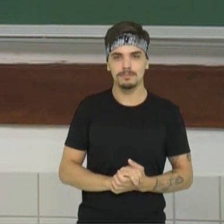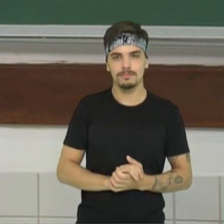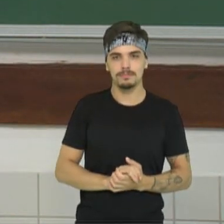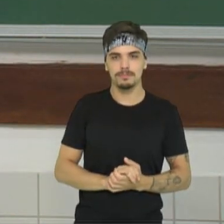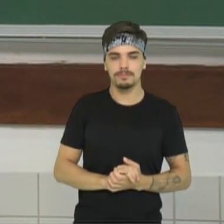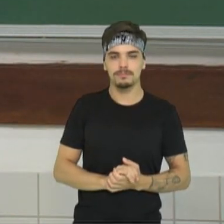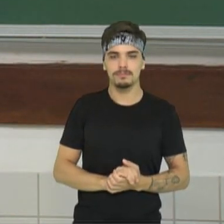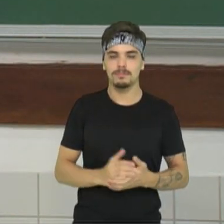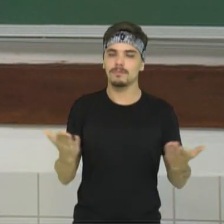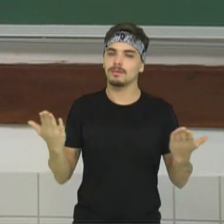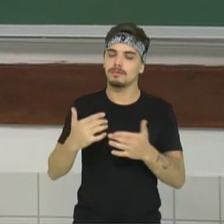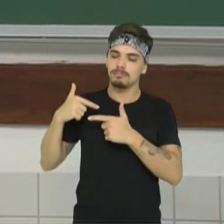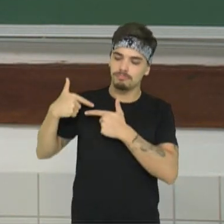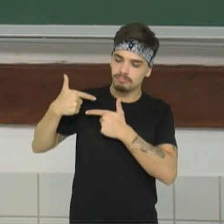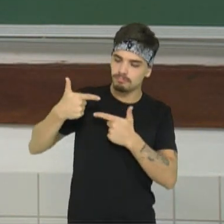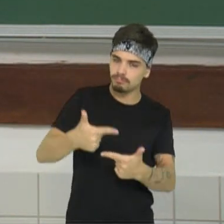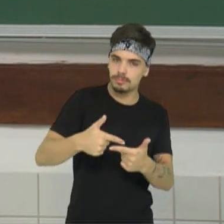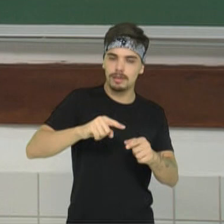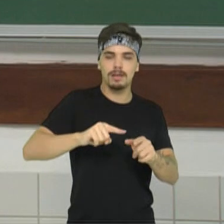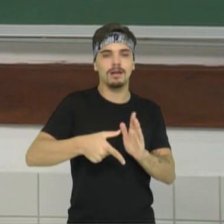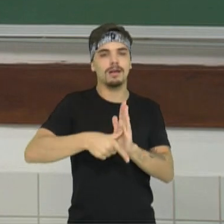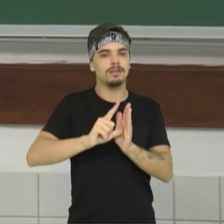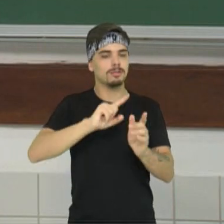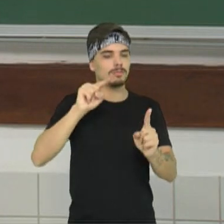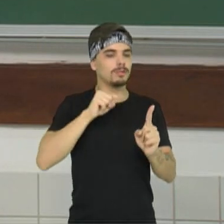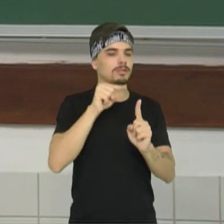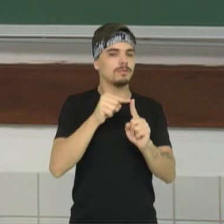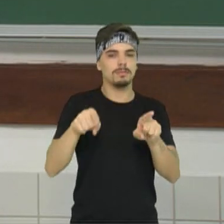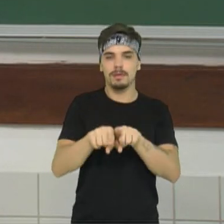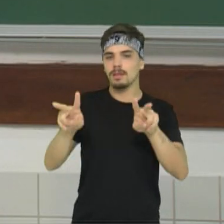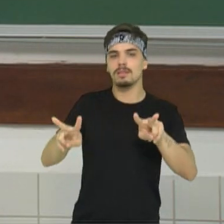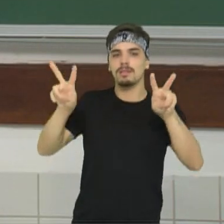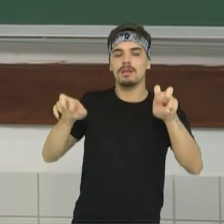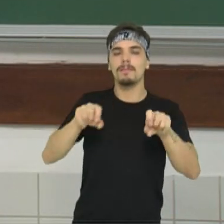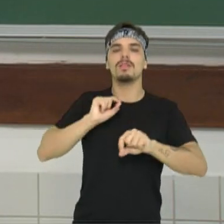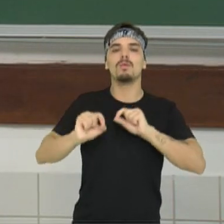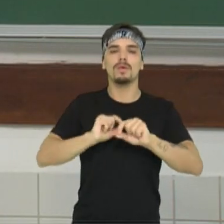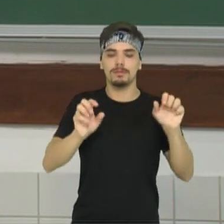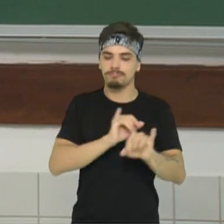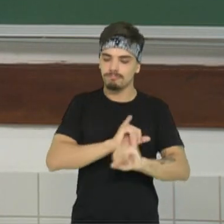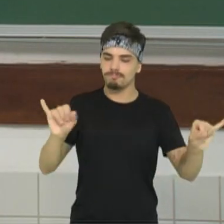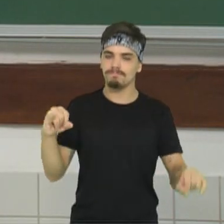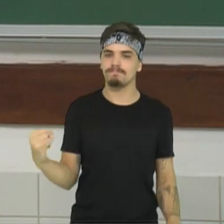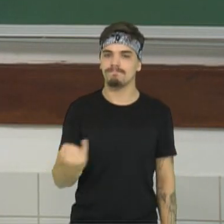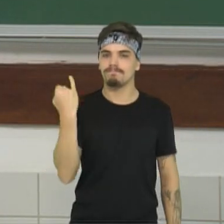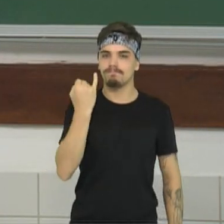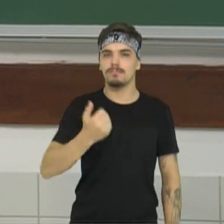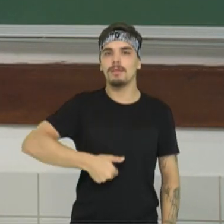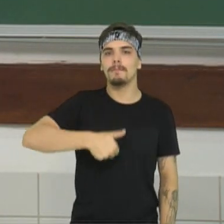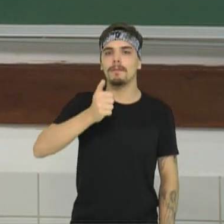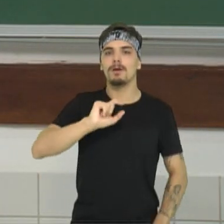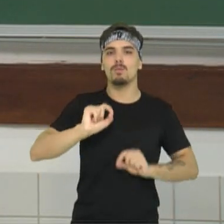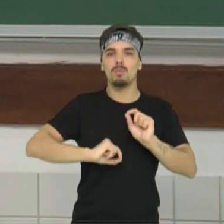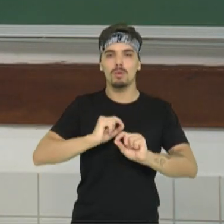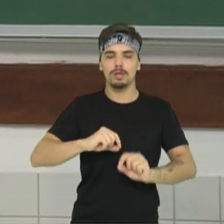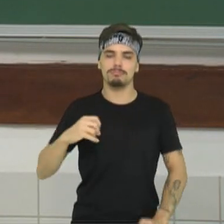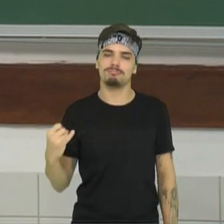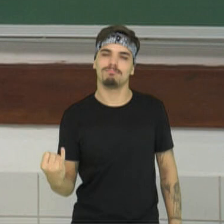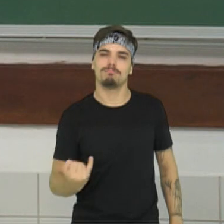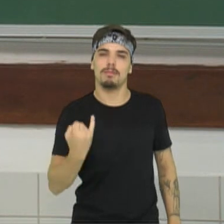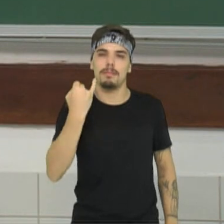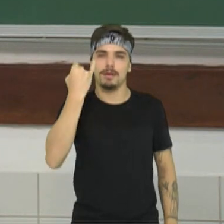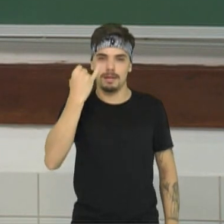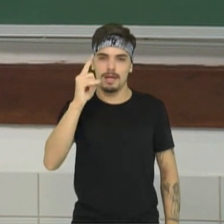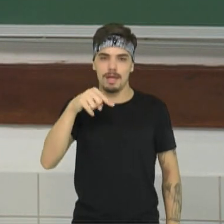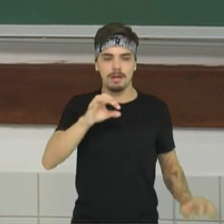fundamental. Tradicionalmente, antes do objetivo e tema da aula de hoje, vamos aos recados importantes. O primeiro, importantíssimo, é assistam